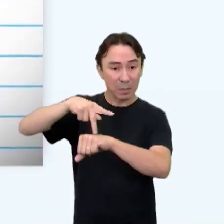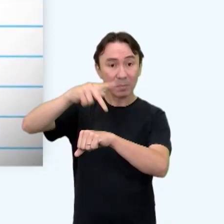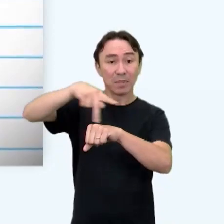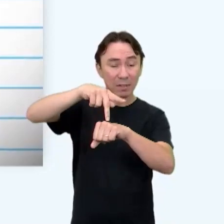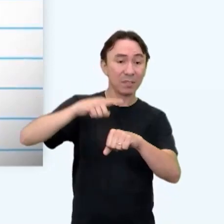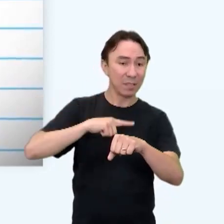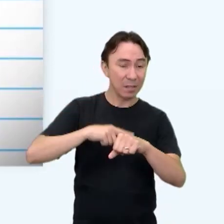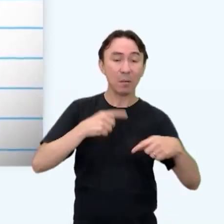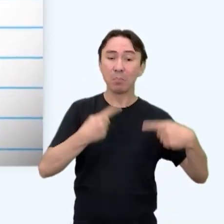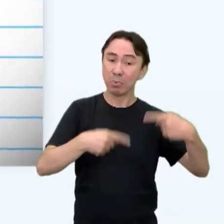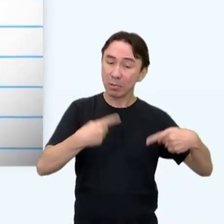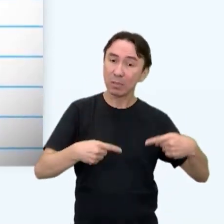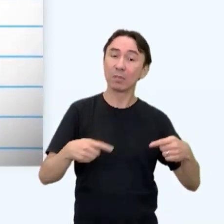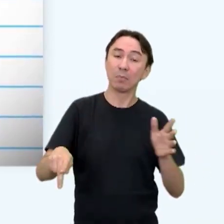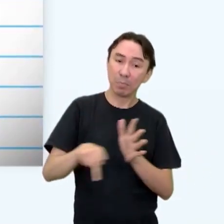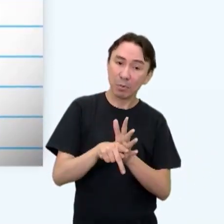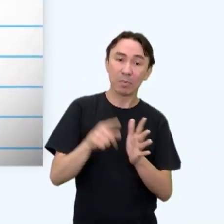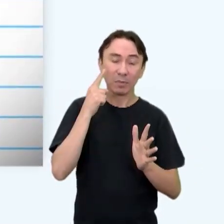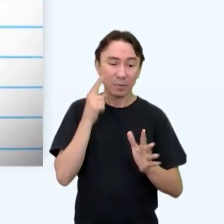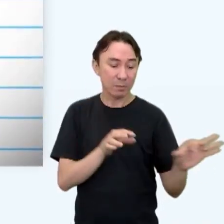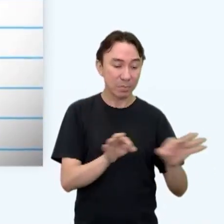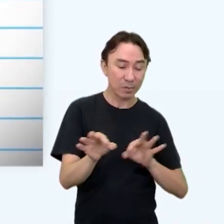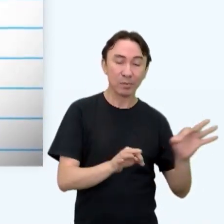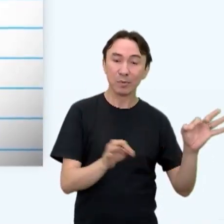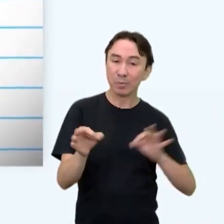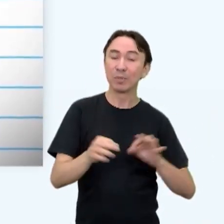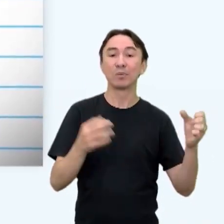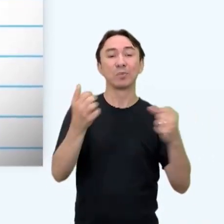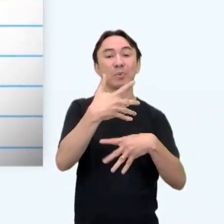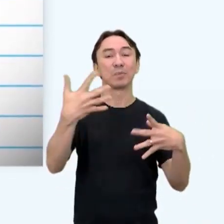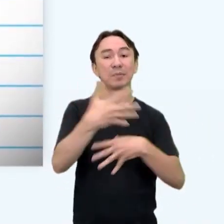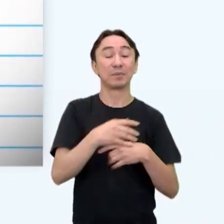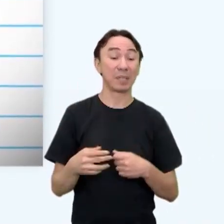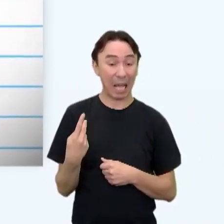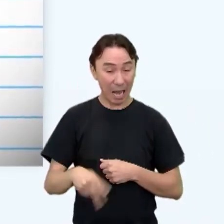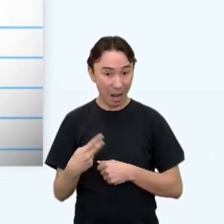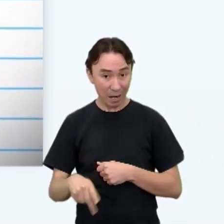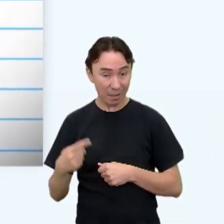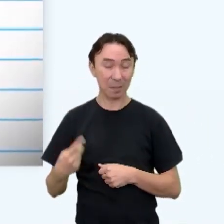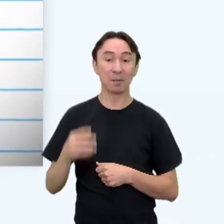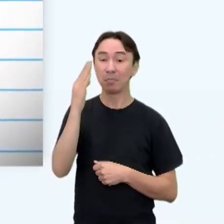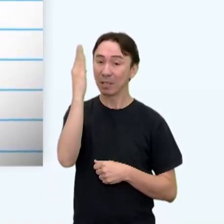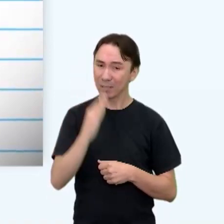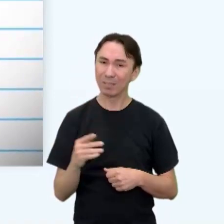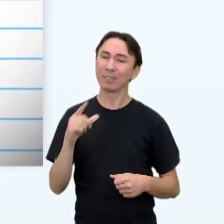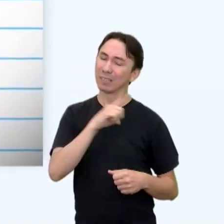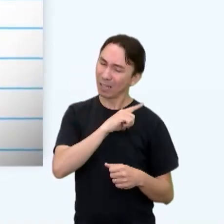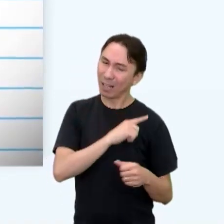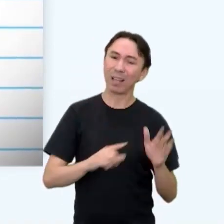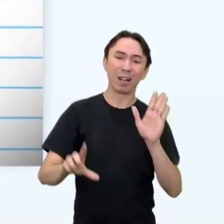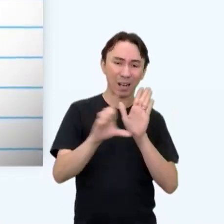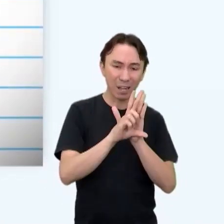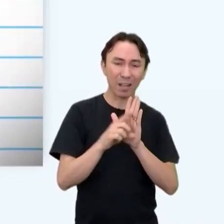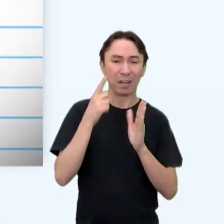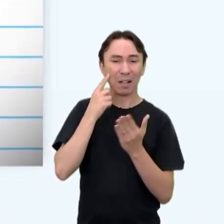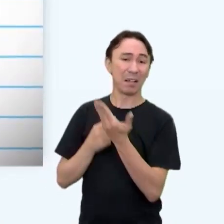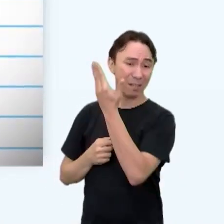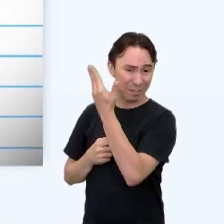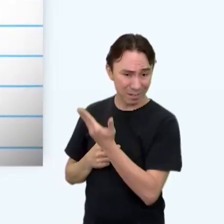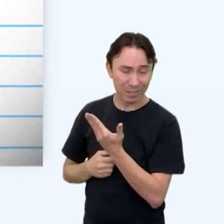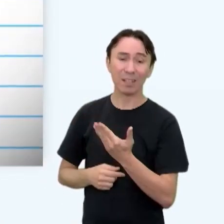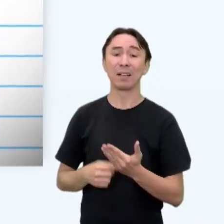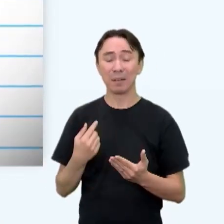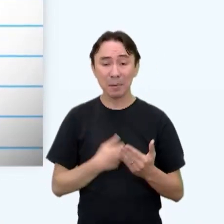de planejamento urbano. No Brasil, o Estatuto das Cidades e o Estatuto da Metrópole são leis que já prevêem a participação da comunidade